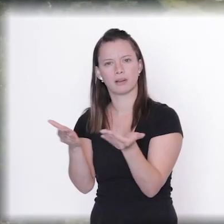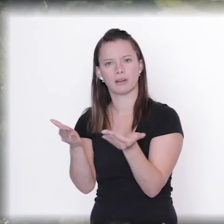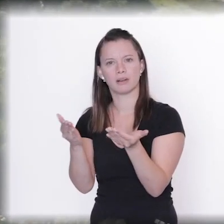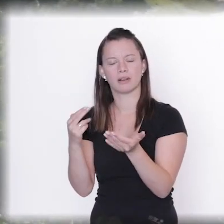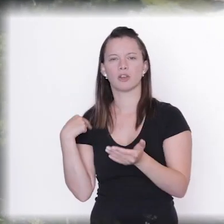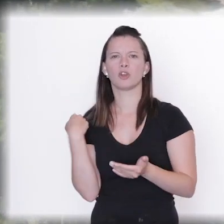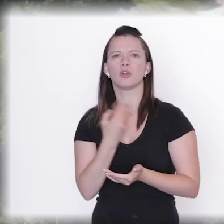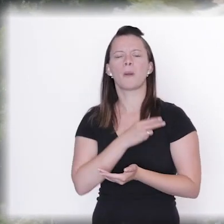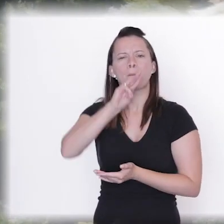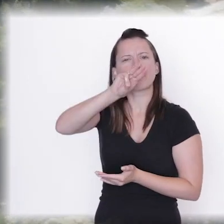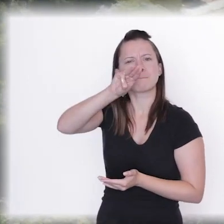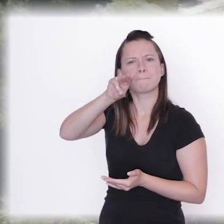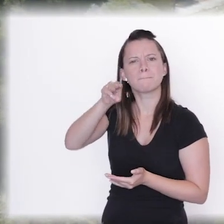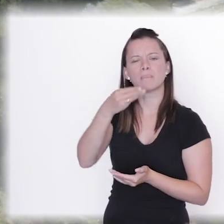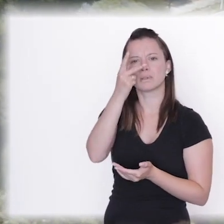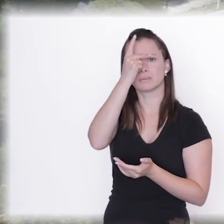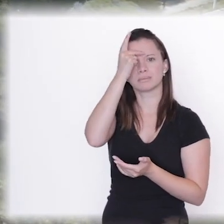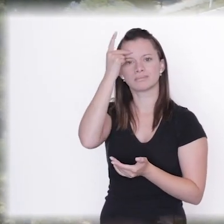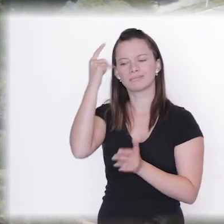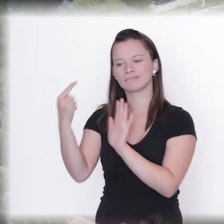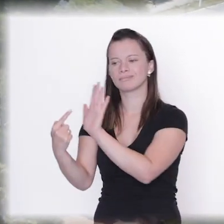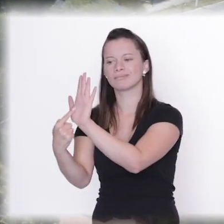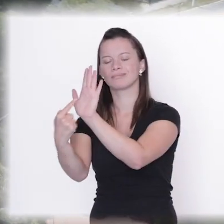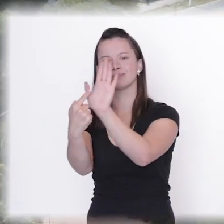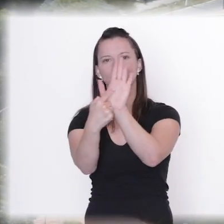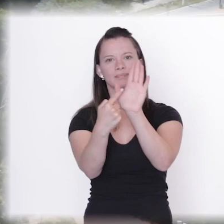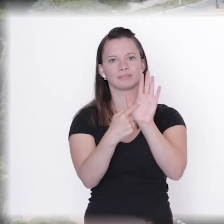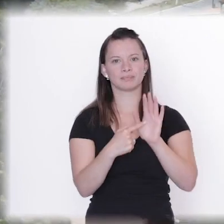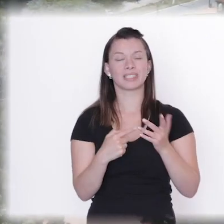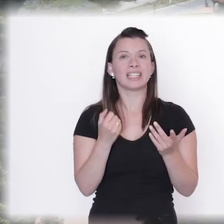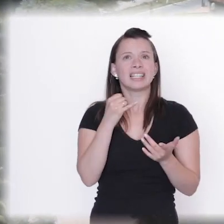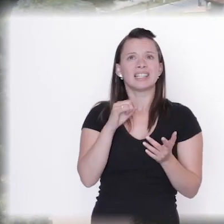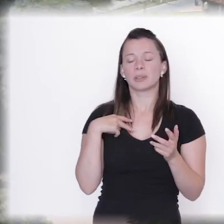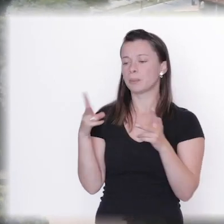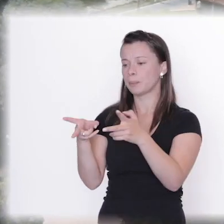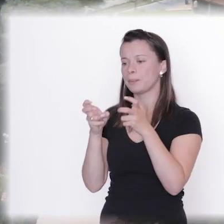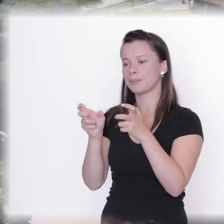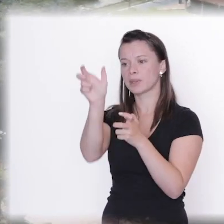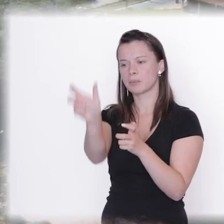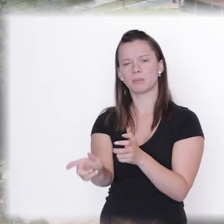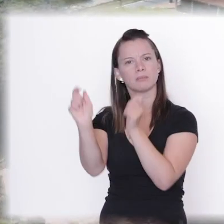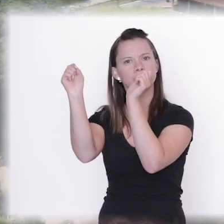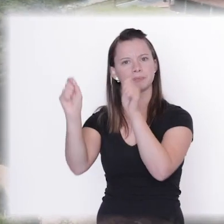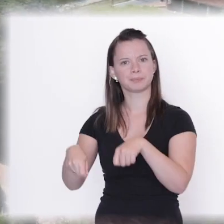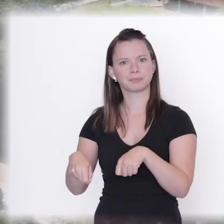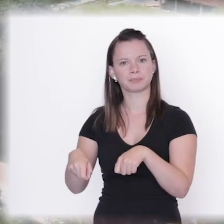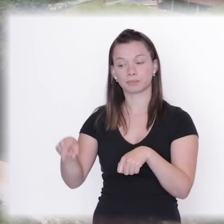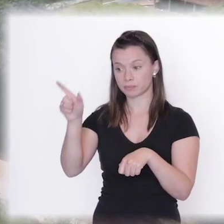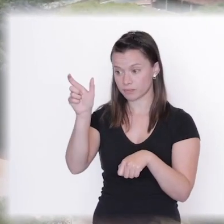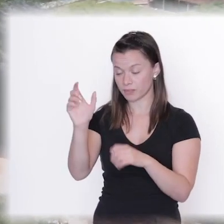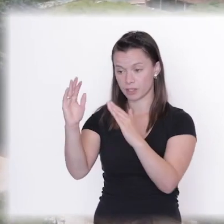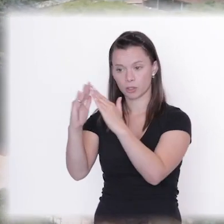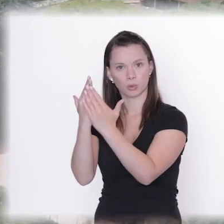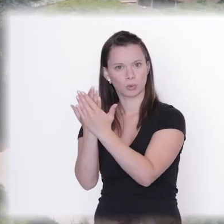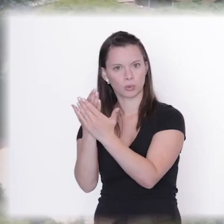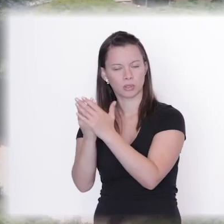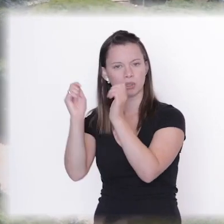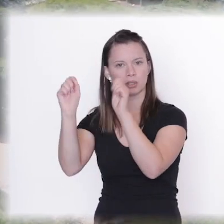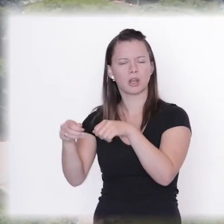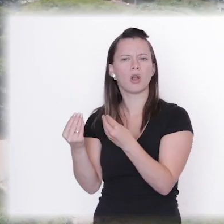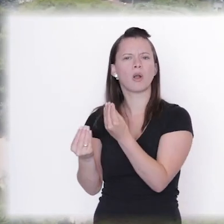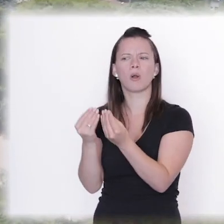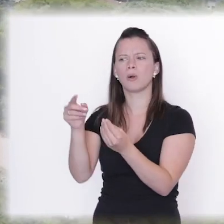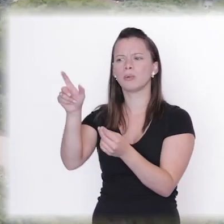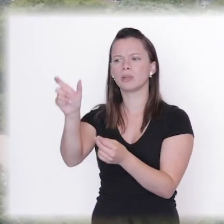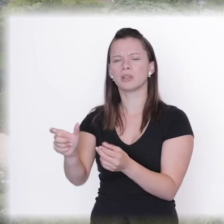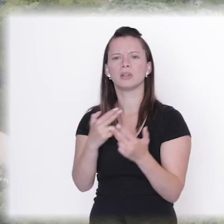Porque se a gente não reconhece que a pessoa é capaz, que a instituição é capaz, como é que ela vai conseguir cumprir seu papel? Se eu não reconheço que eu posso fazer, como é que vai cumprir meu papel?